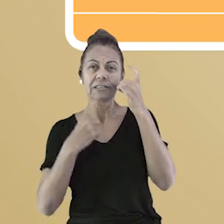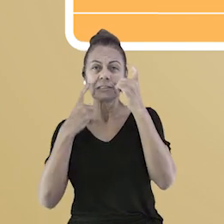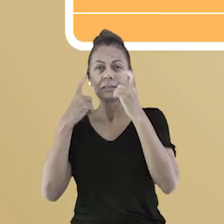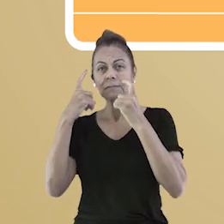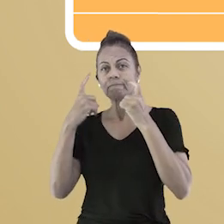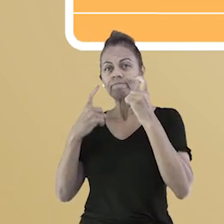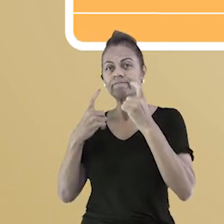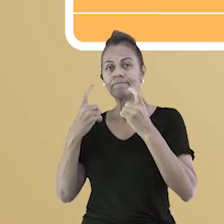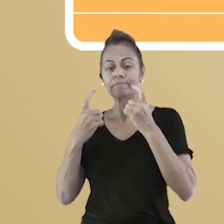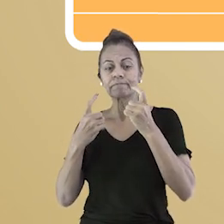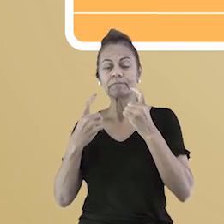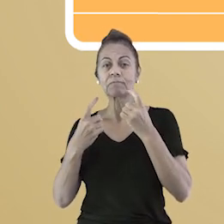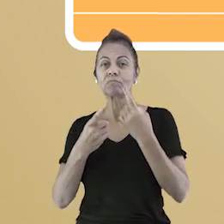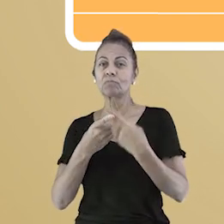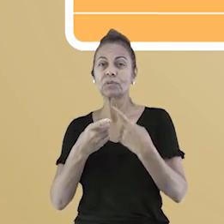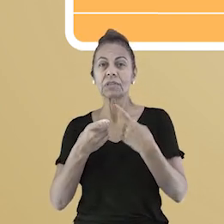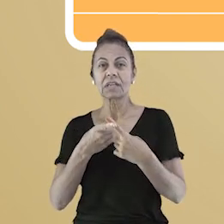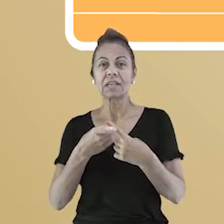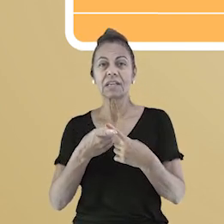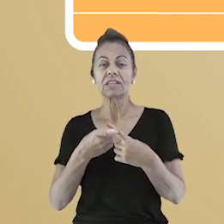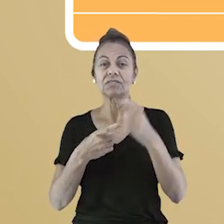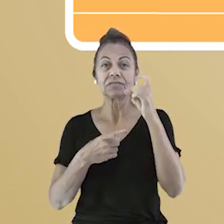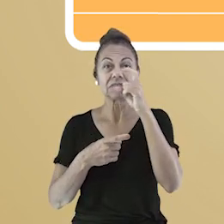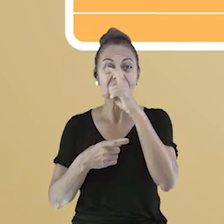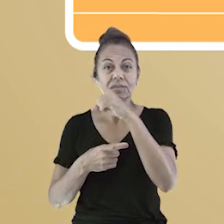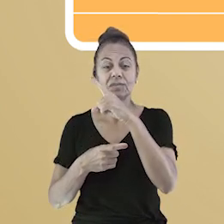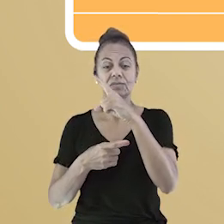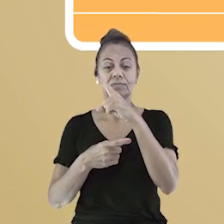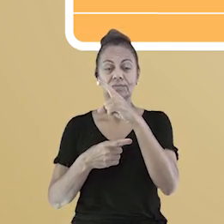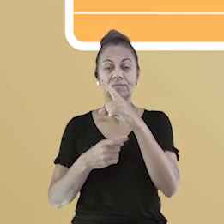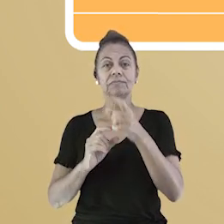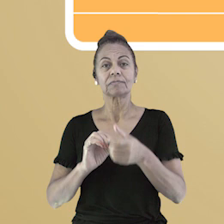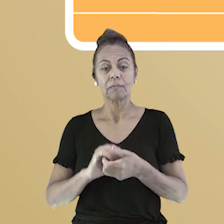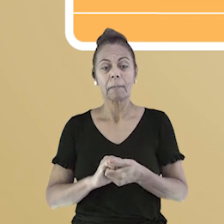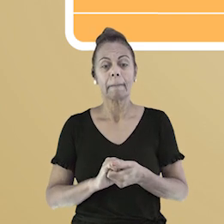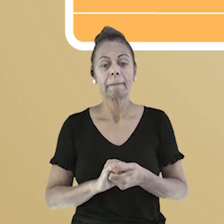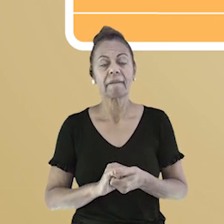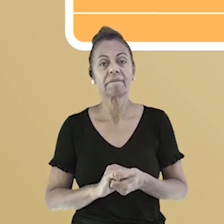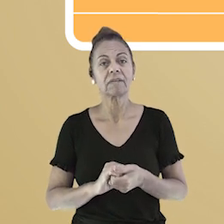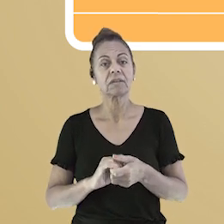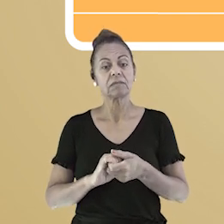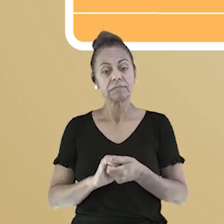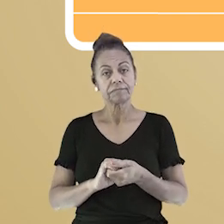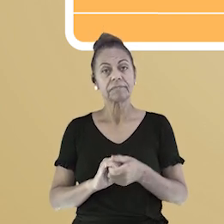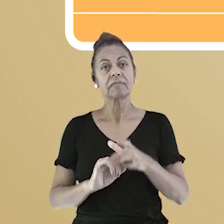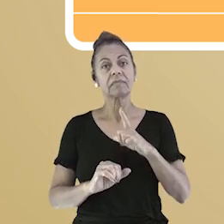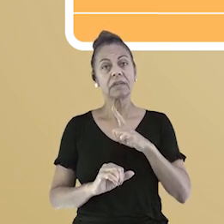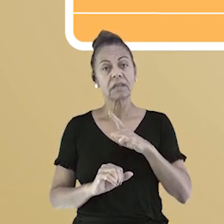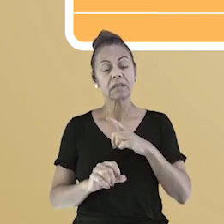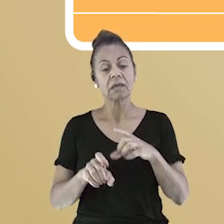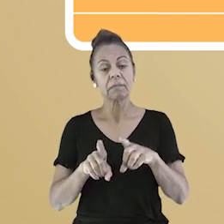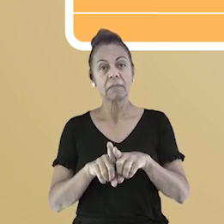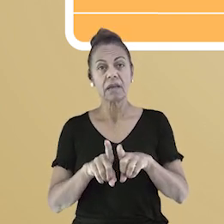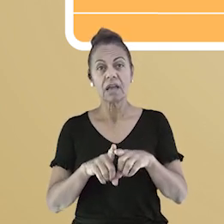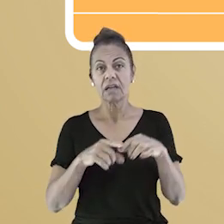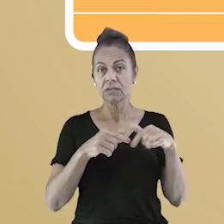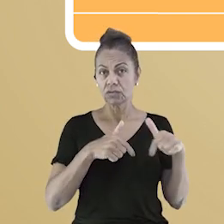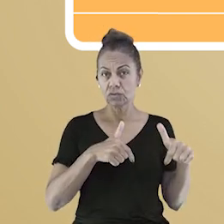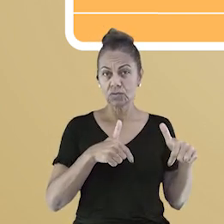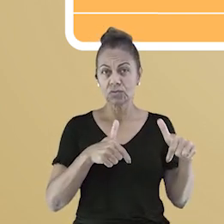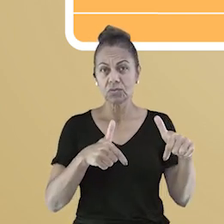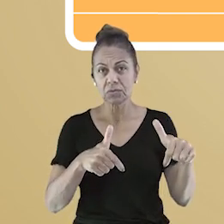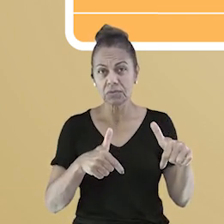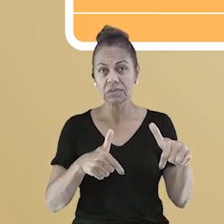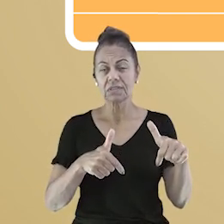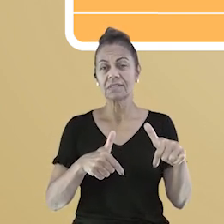uma forma de encararem essa notícia de forma positiva. Então ela toma a decisão por conta própria, assim